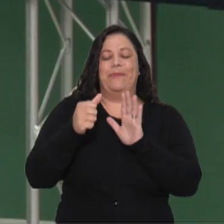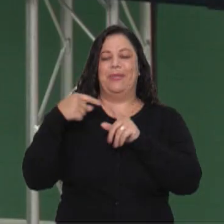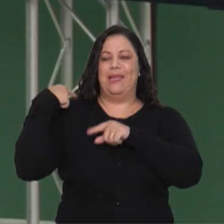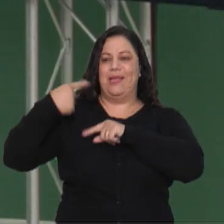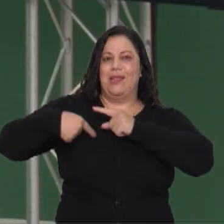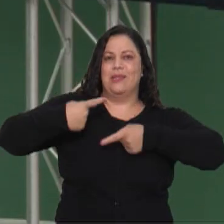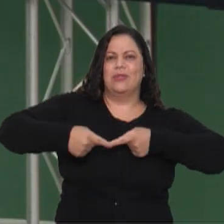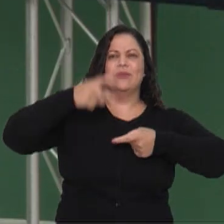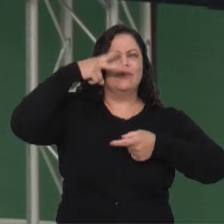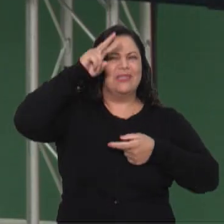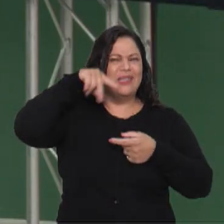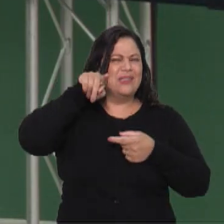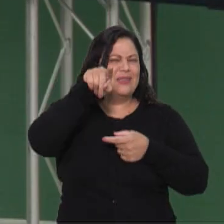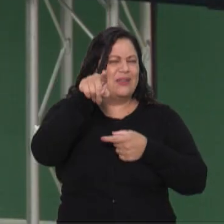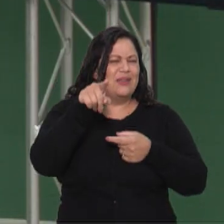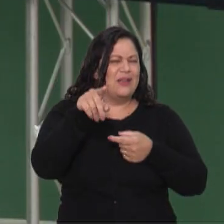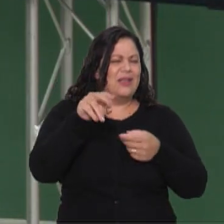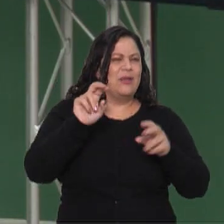dos sofistas?